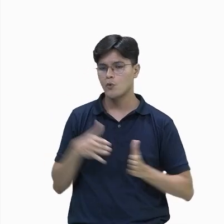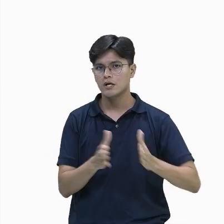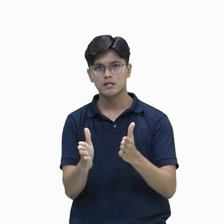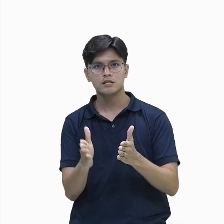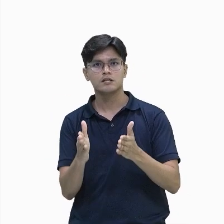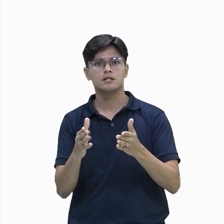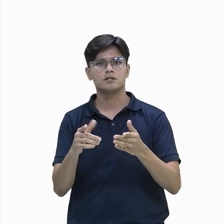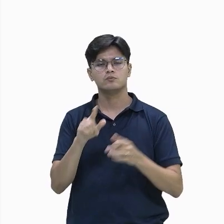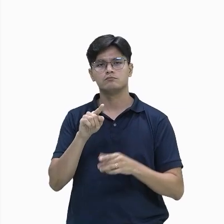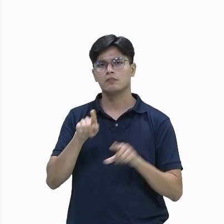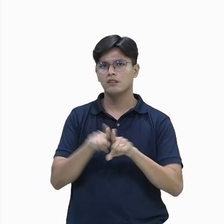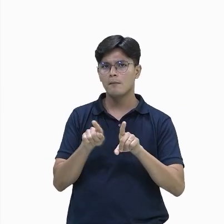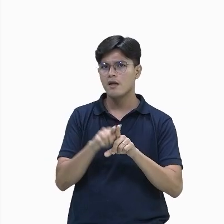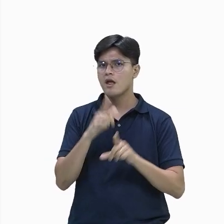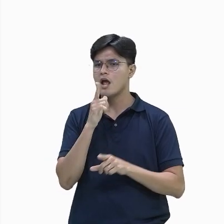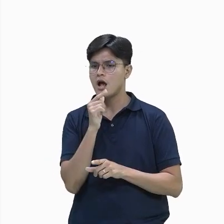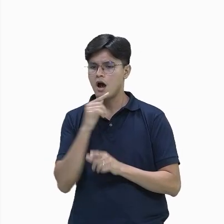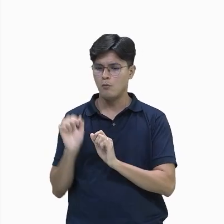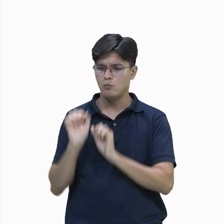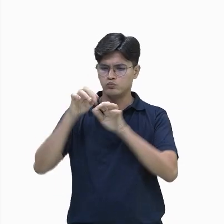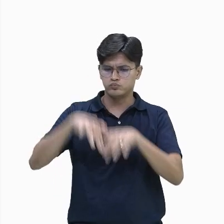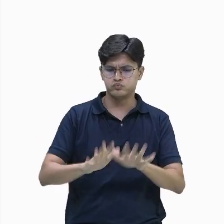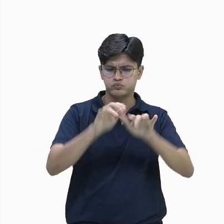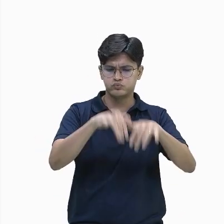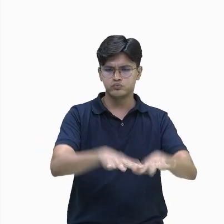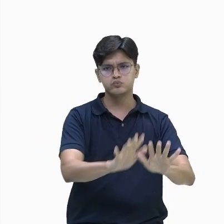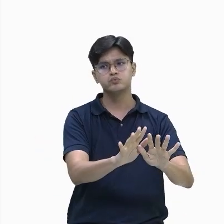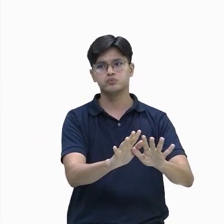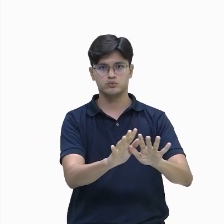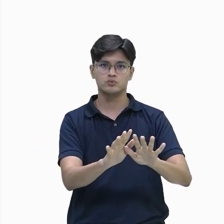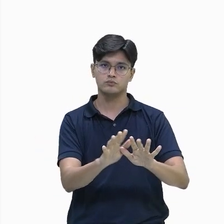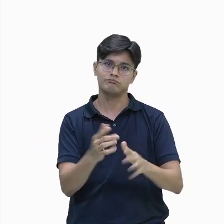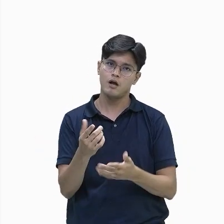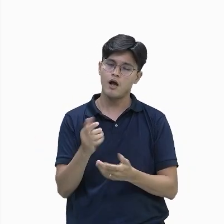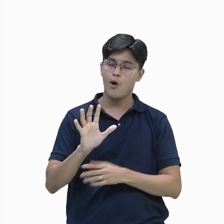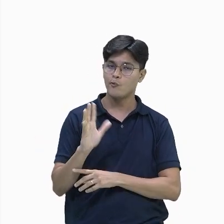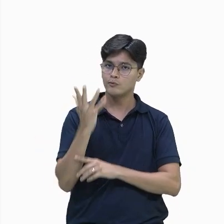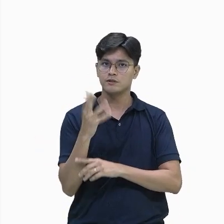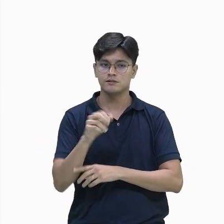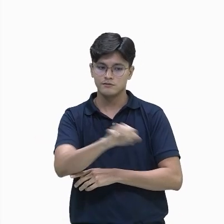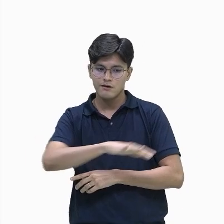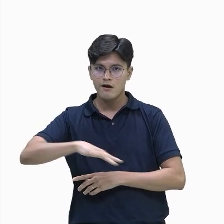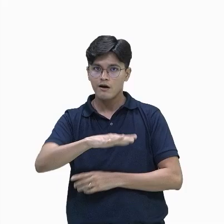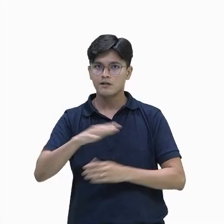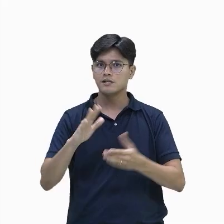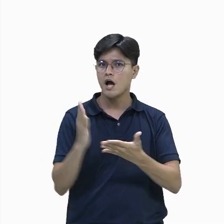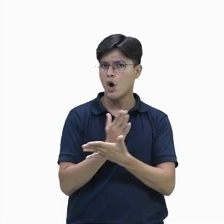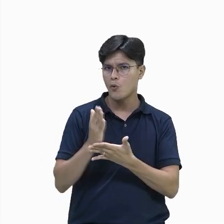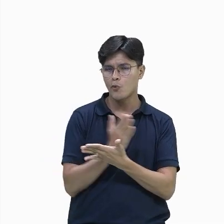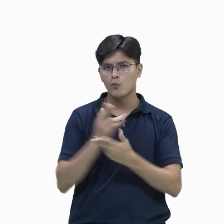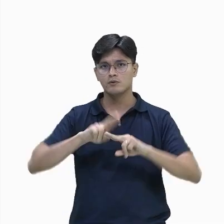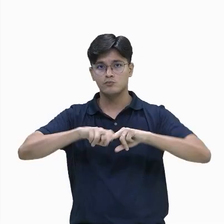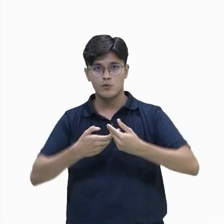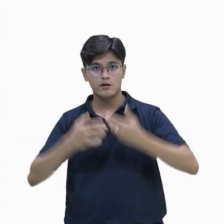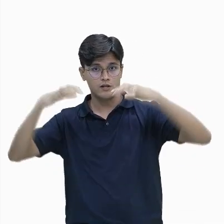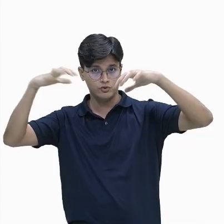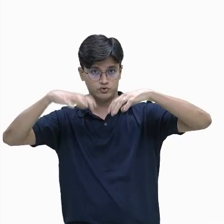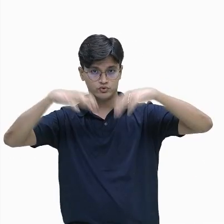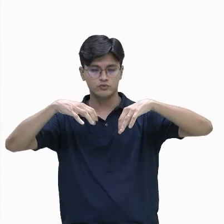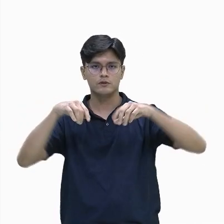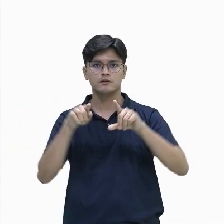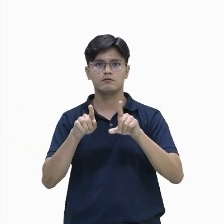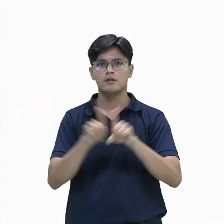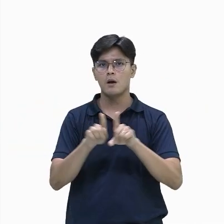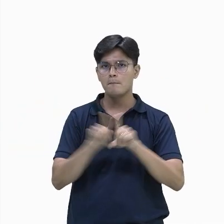mesmo enxurradas, quando se tem ali, né, em determinadas áreas, por conta de chuvas, a ação